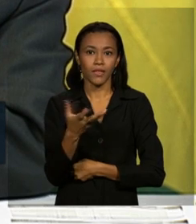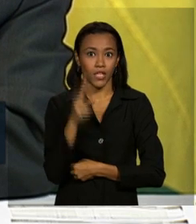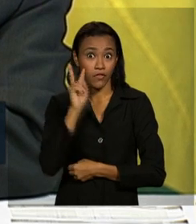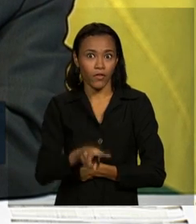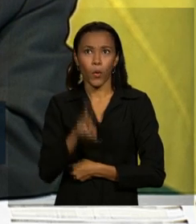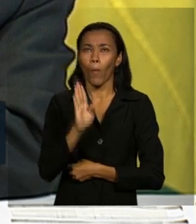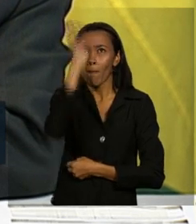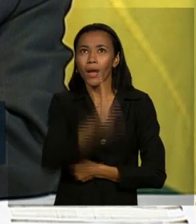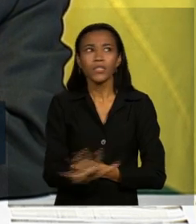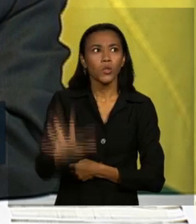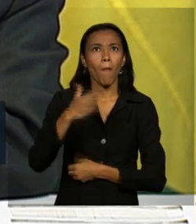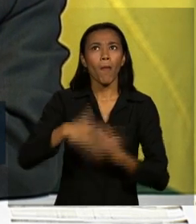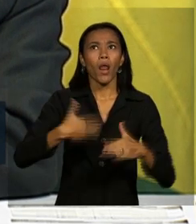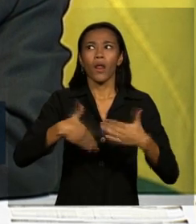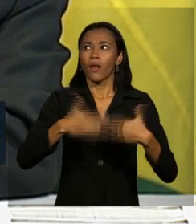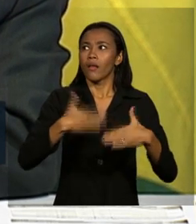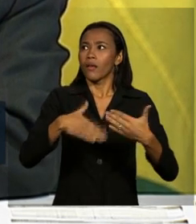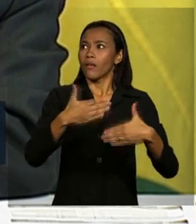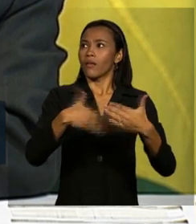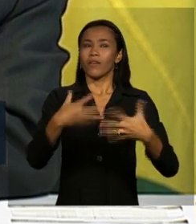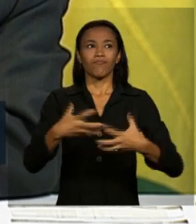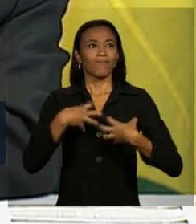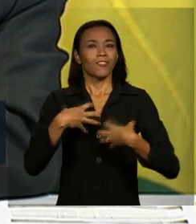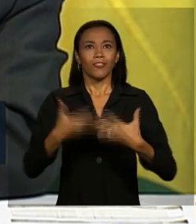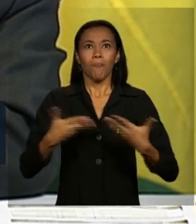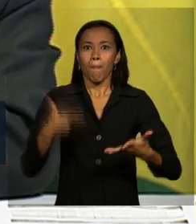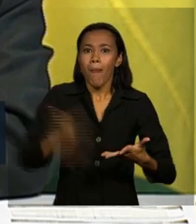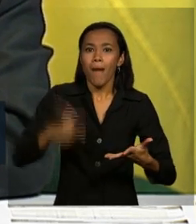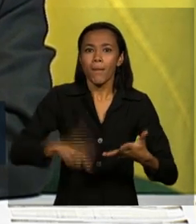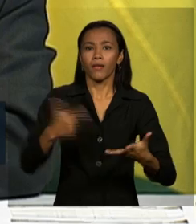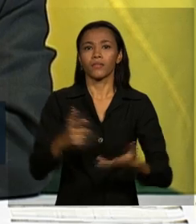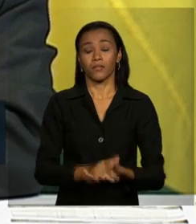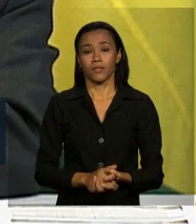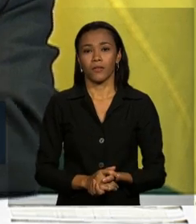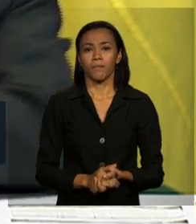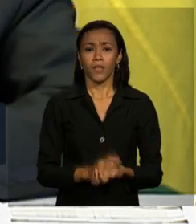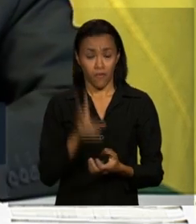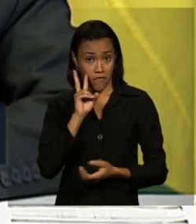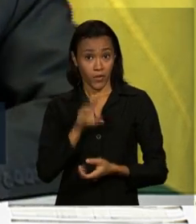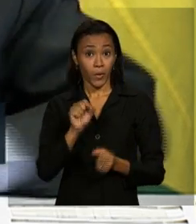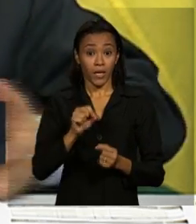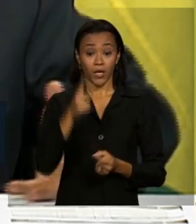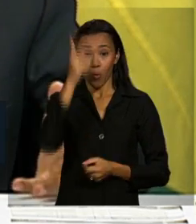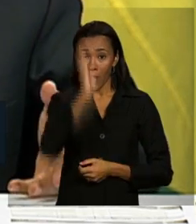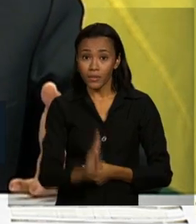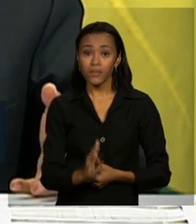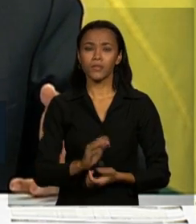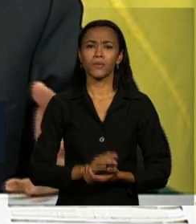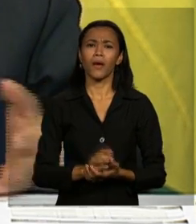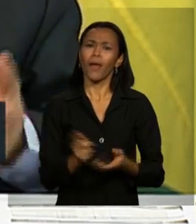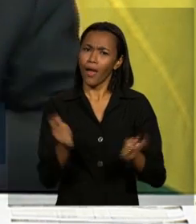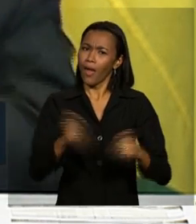país passem a se estimular se estimular de forma mais intensa olhando o nosso país como